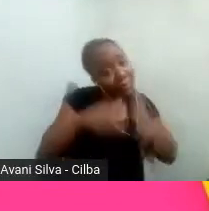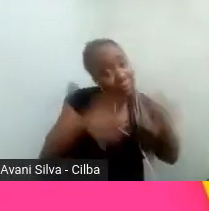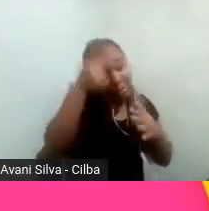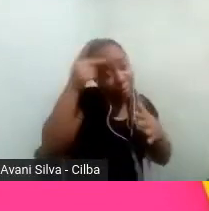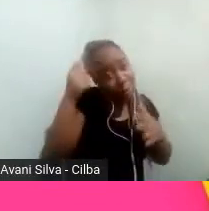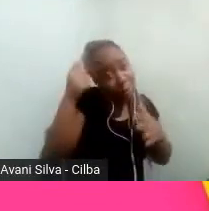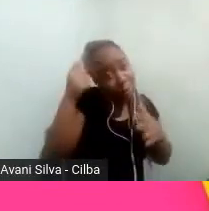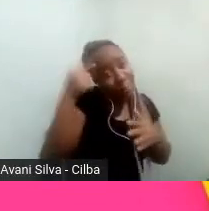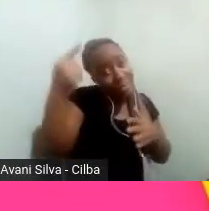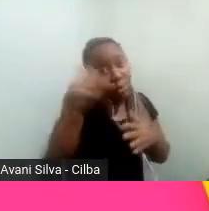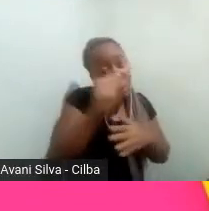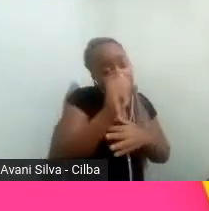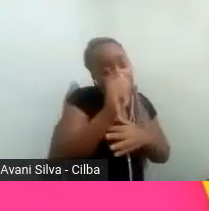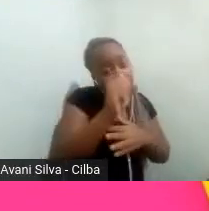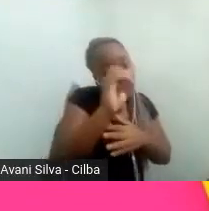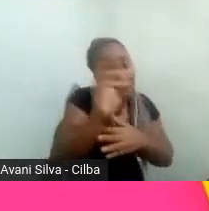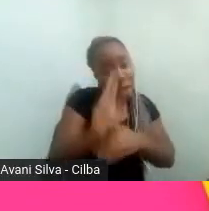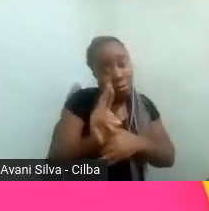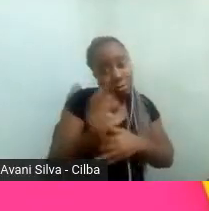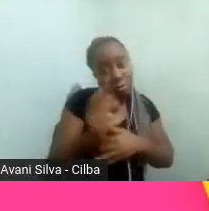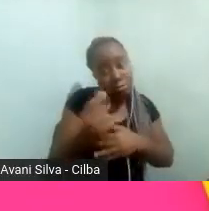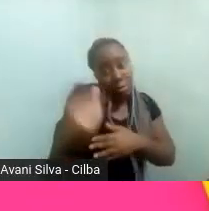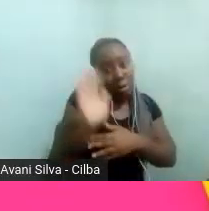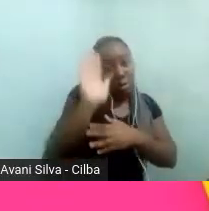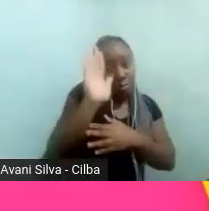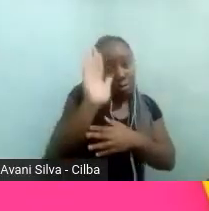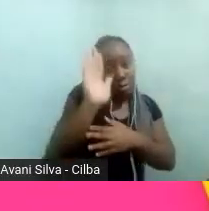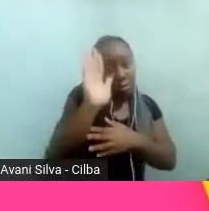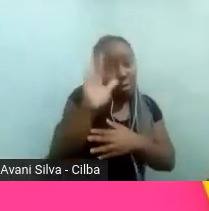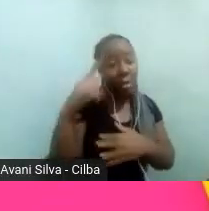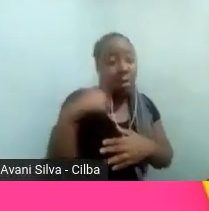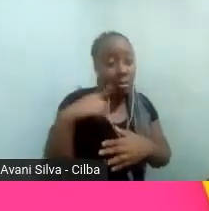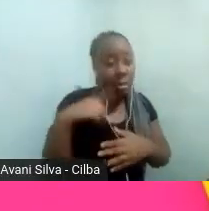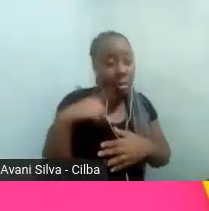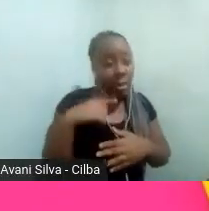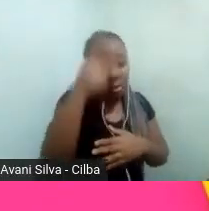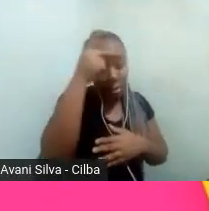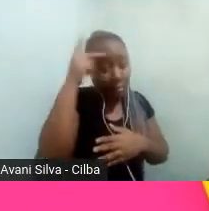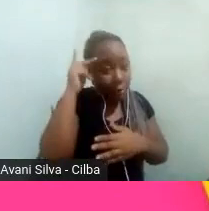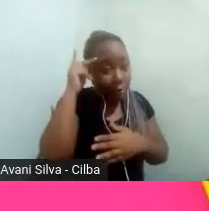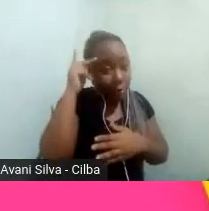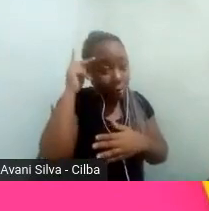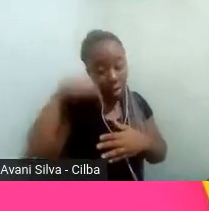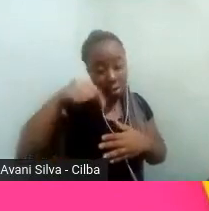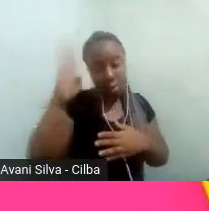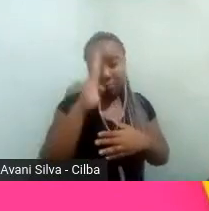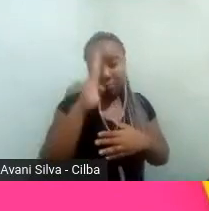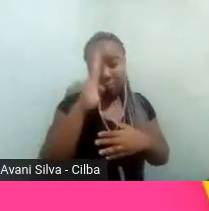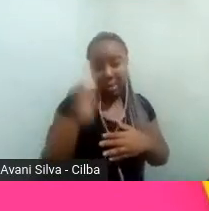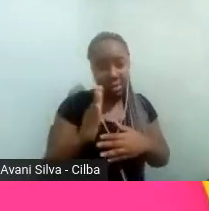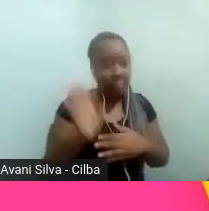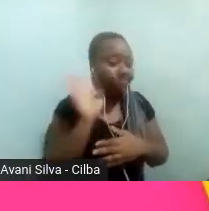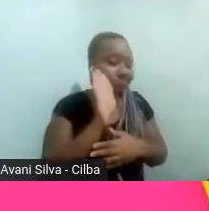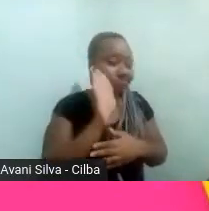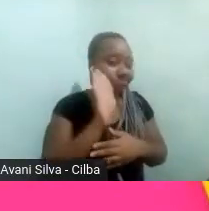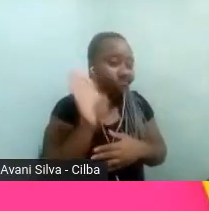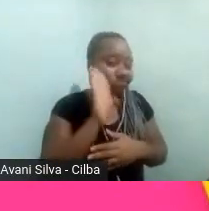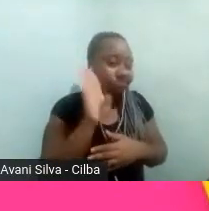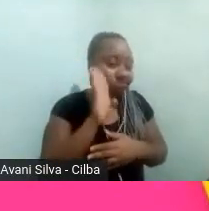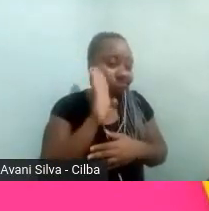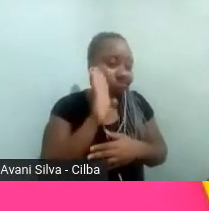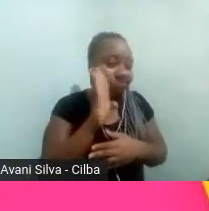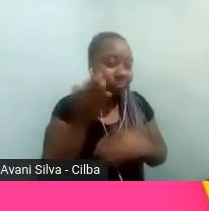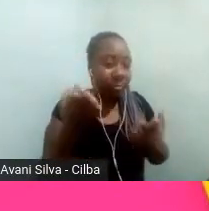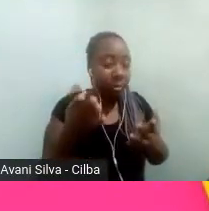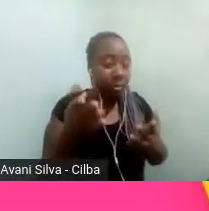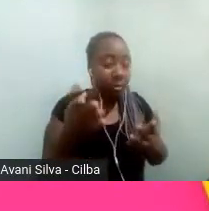caro, nós temos pessoas no Brasil que são fantásticas, como, por exemplo, o pessoal do